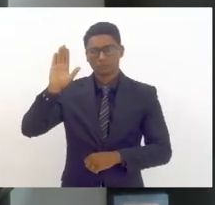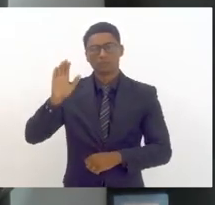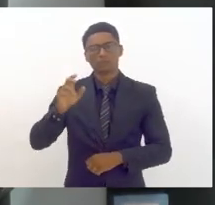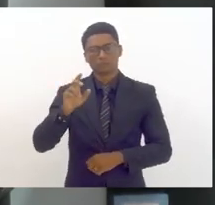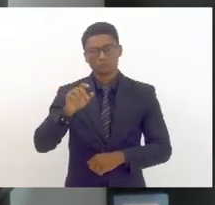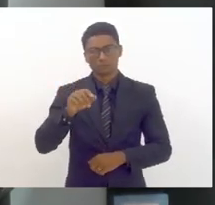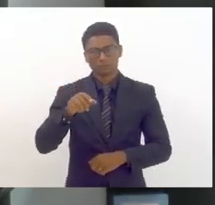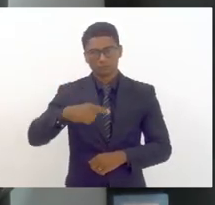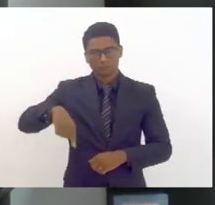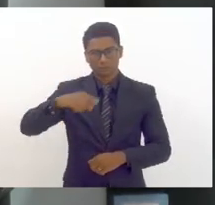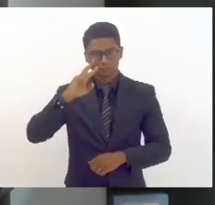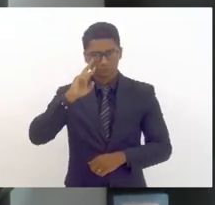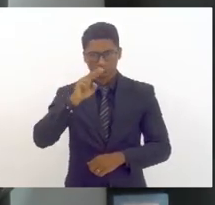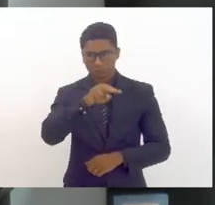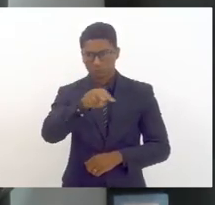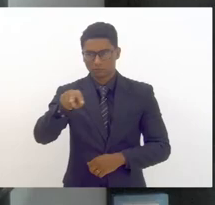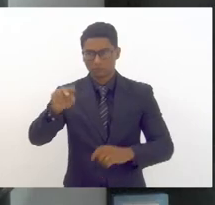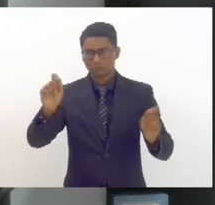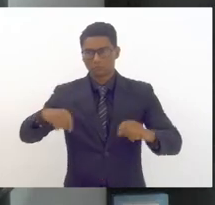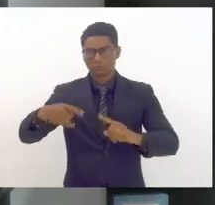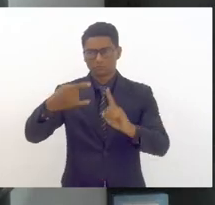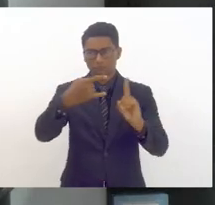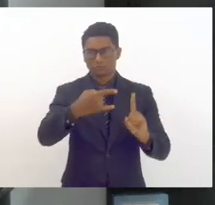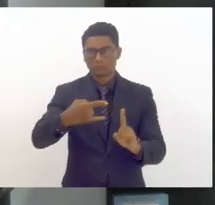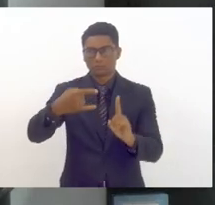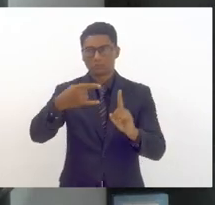consegue visualizar aqui todos.